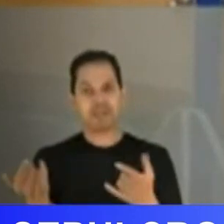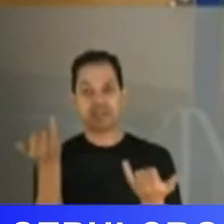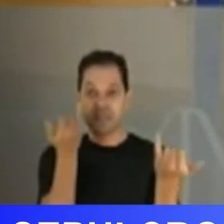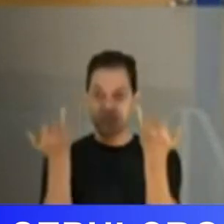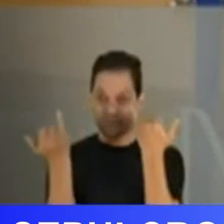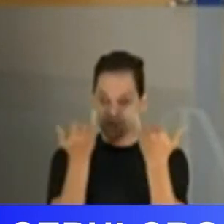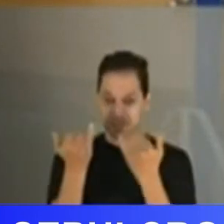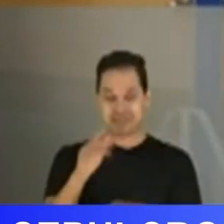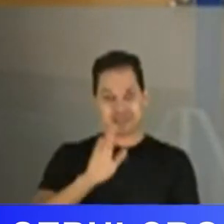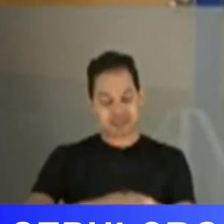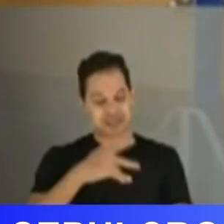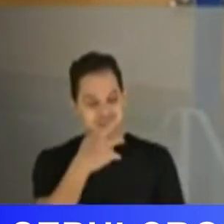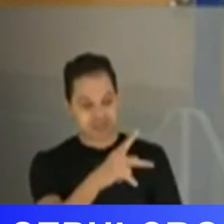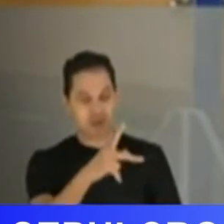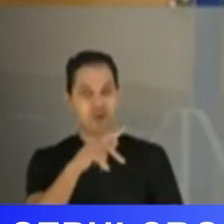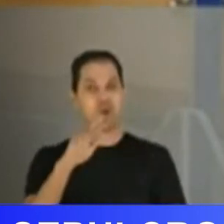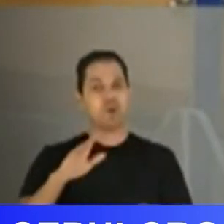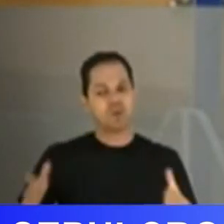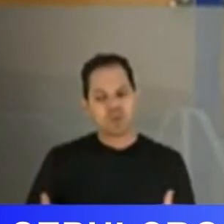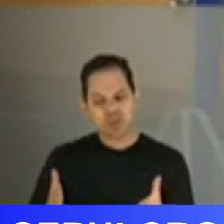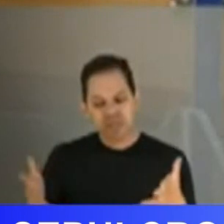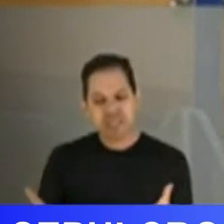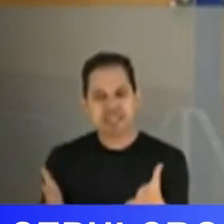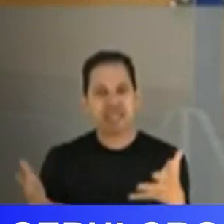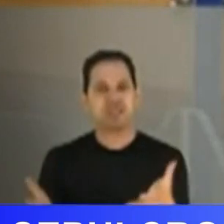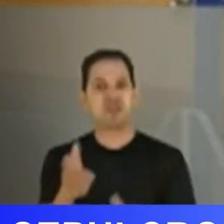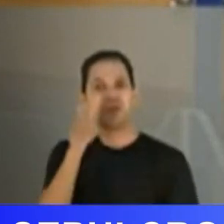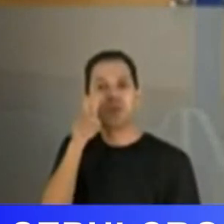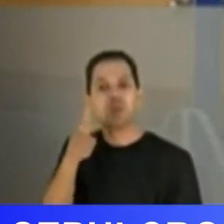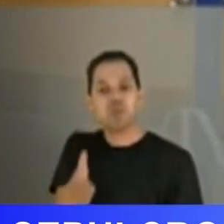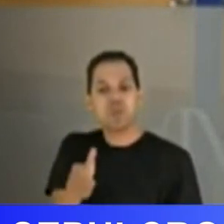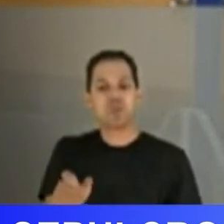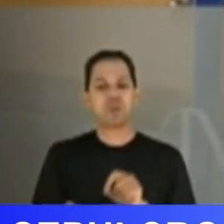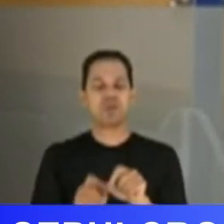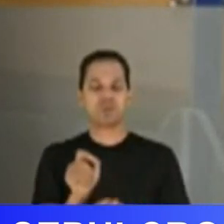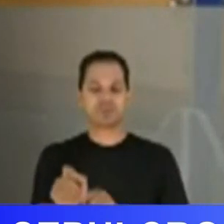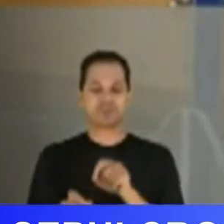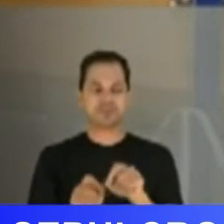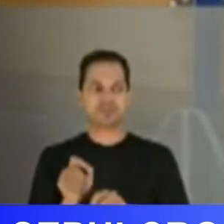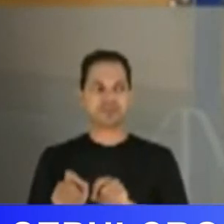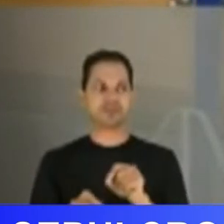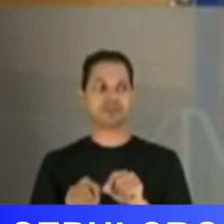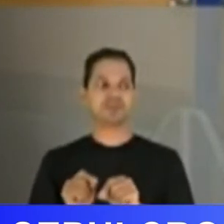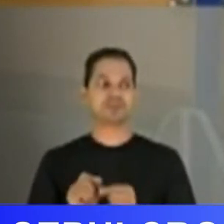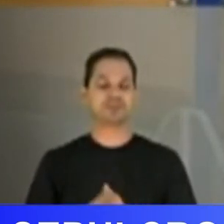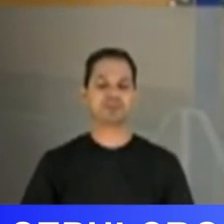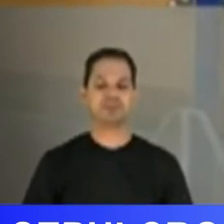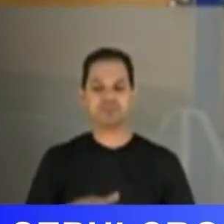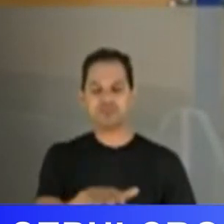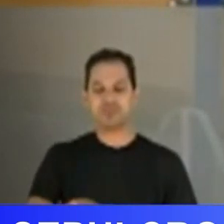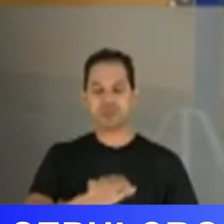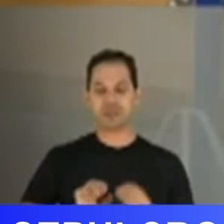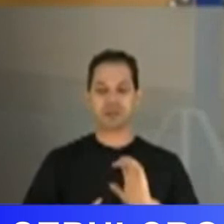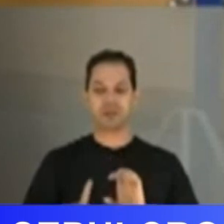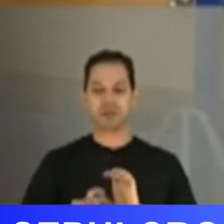que exatamente o senhor estava incentivando, estava interessado na compra de vacinas para o setor